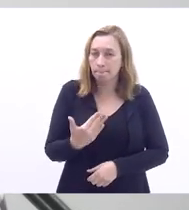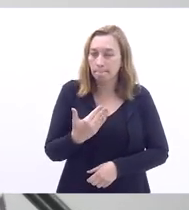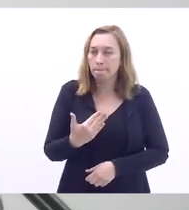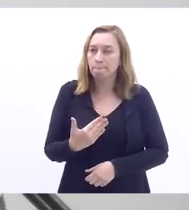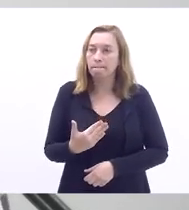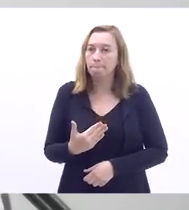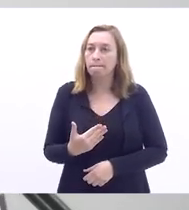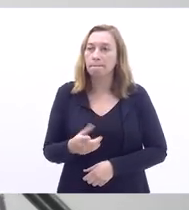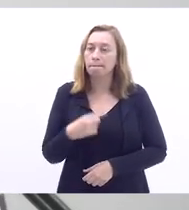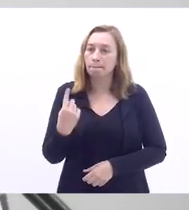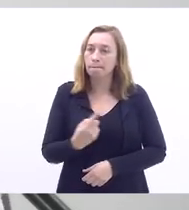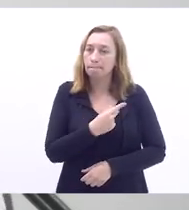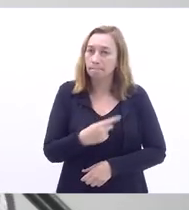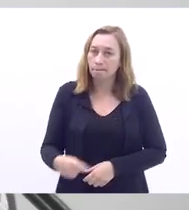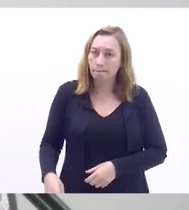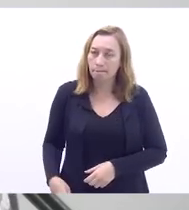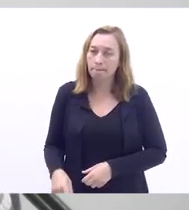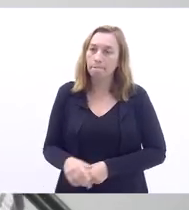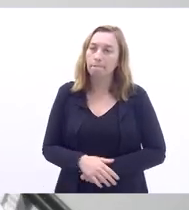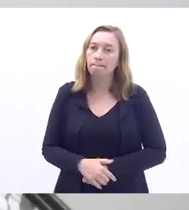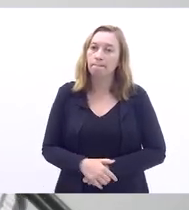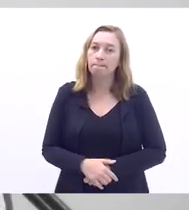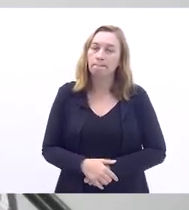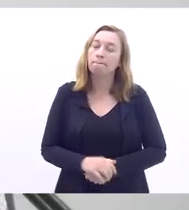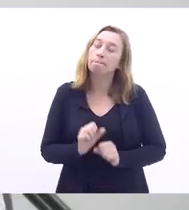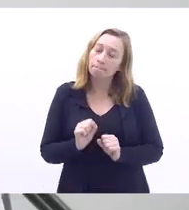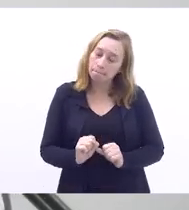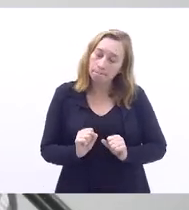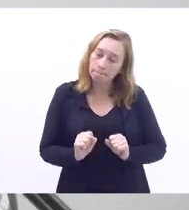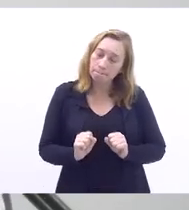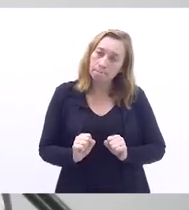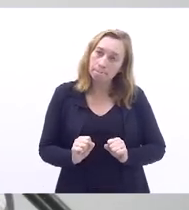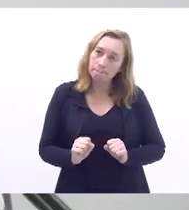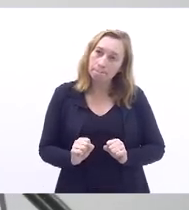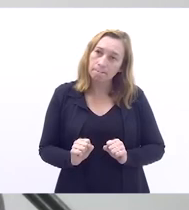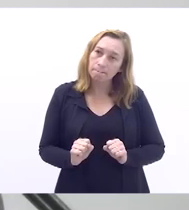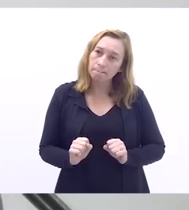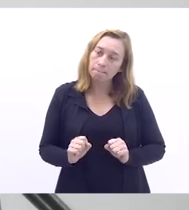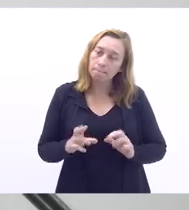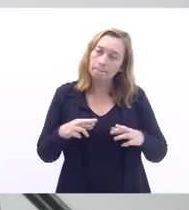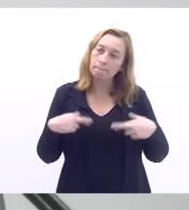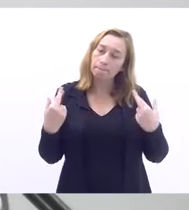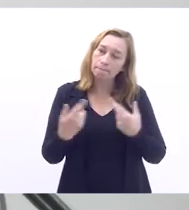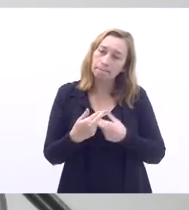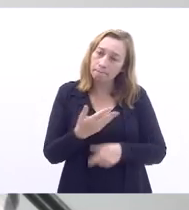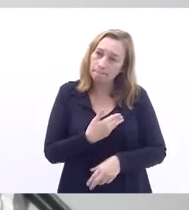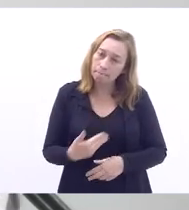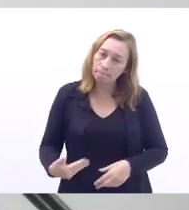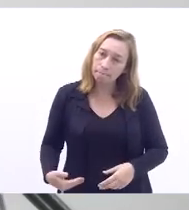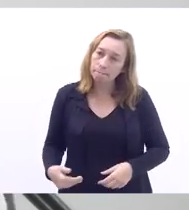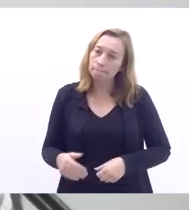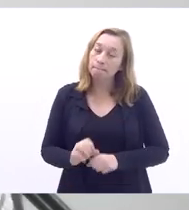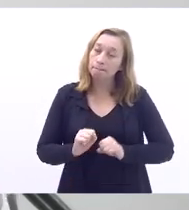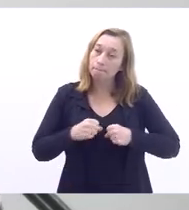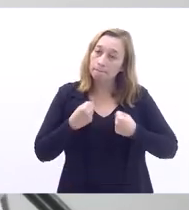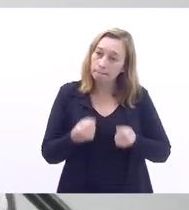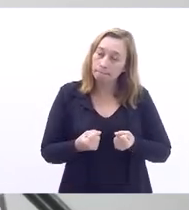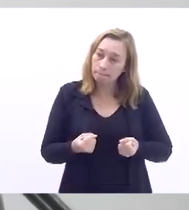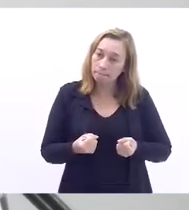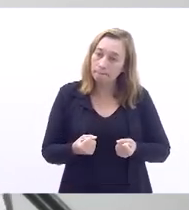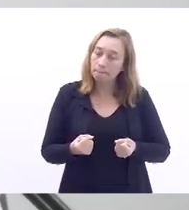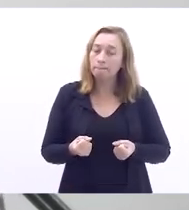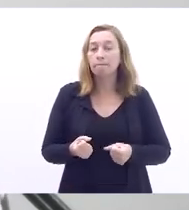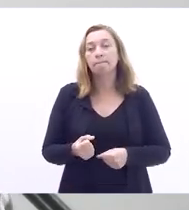encarecidamente nosso presidente E se puder vamos inverter as audiências públicas ao invés de defender o